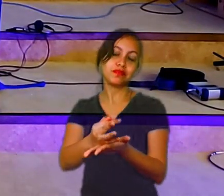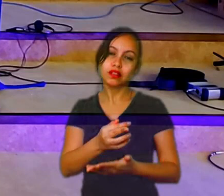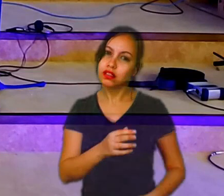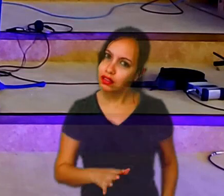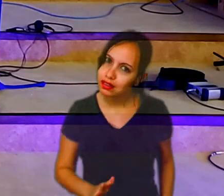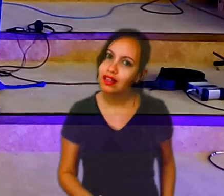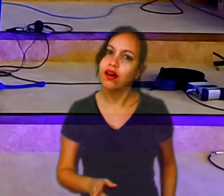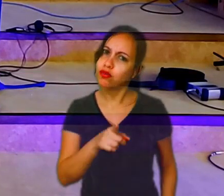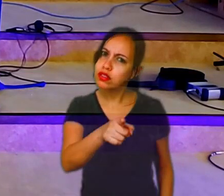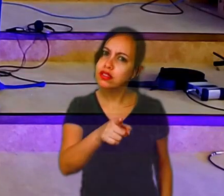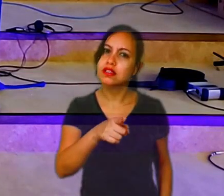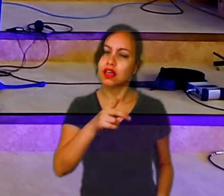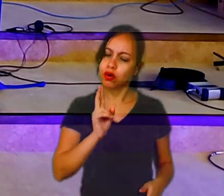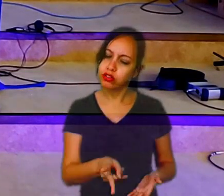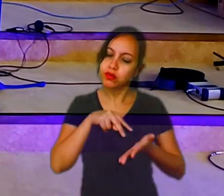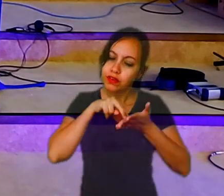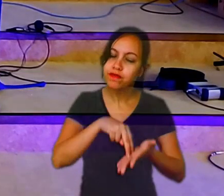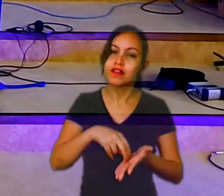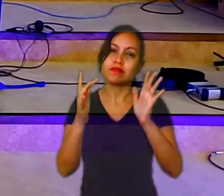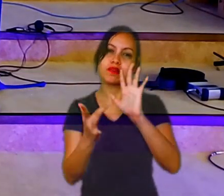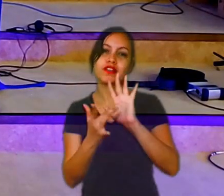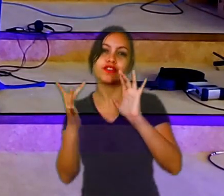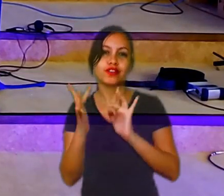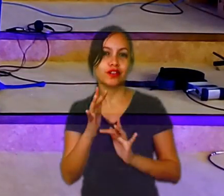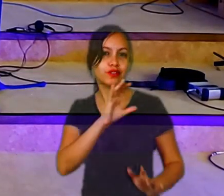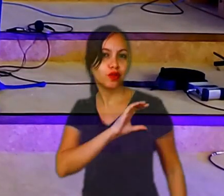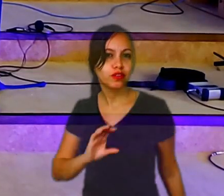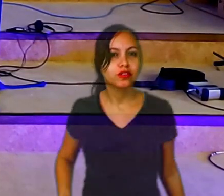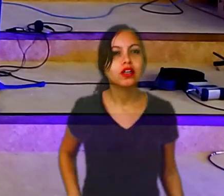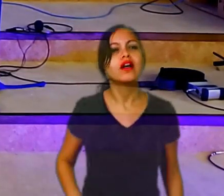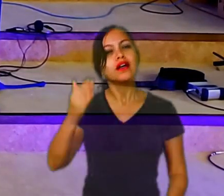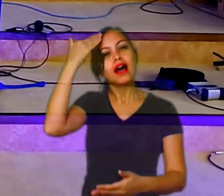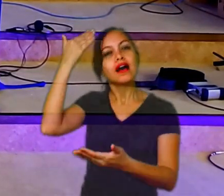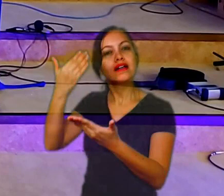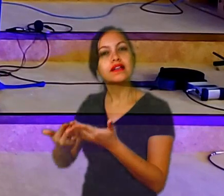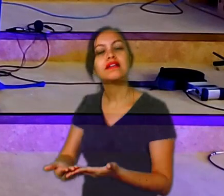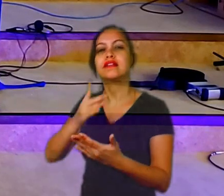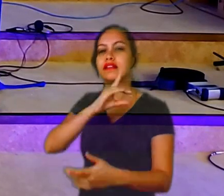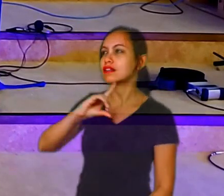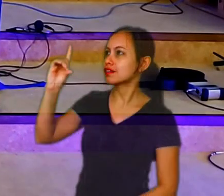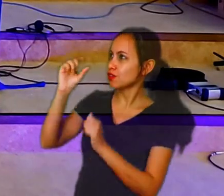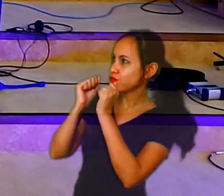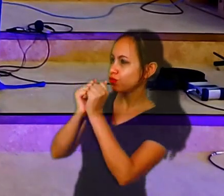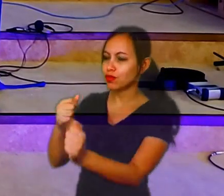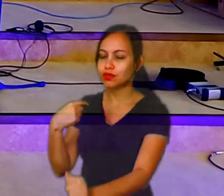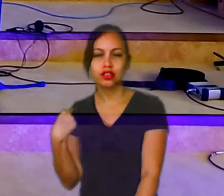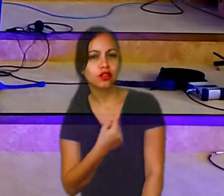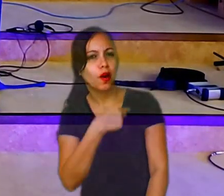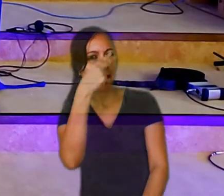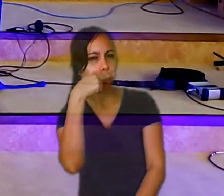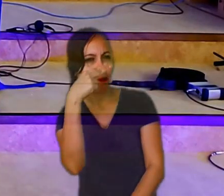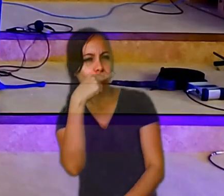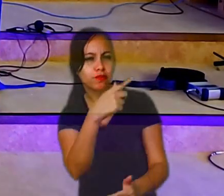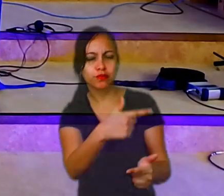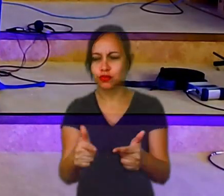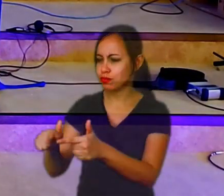Resista, querido, firme em Cristo Jesus. Creia que o Senhor está conosco em meio às